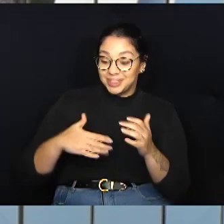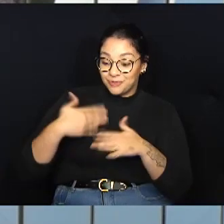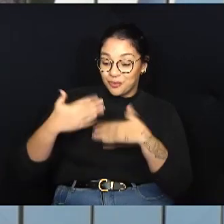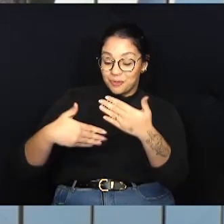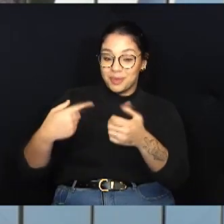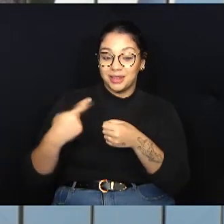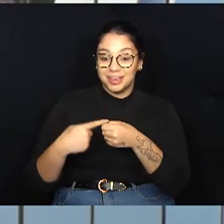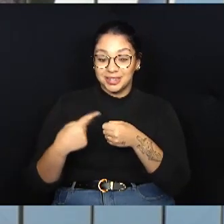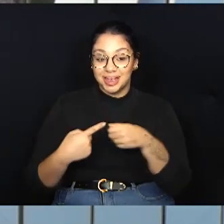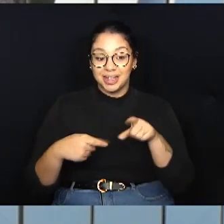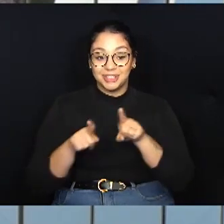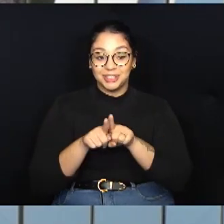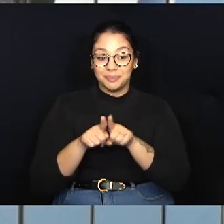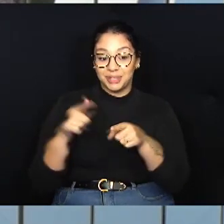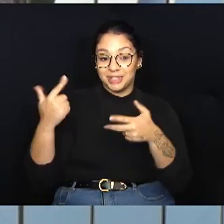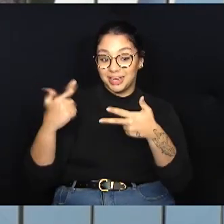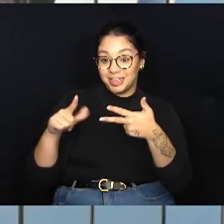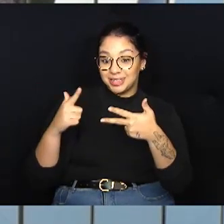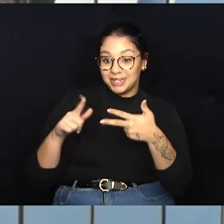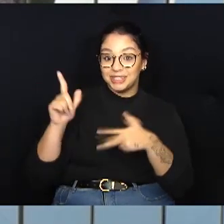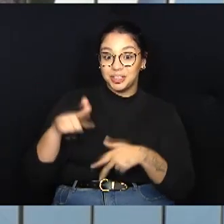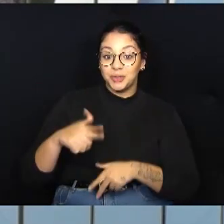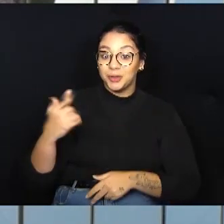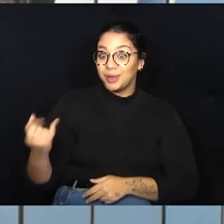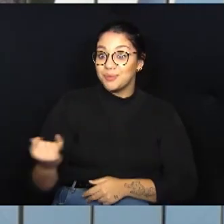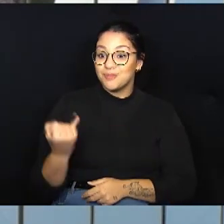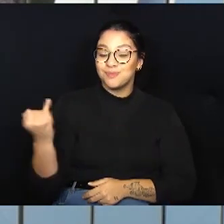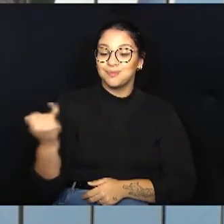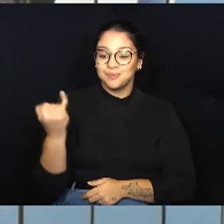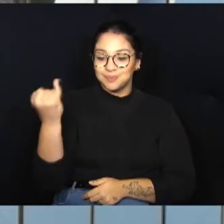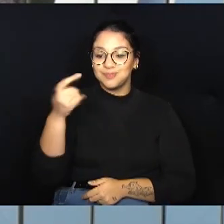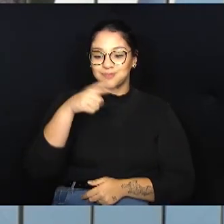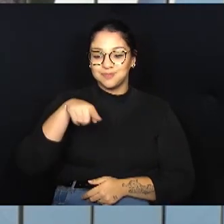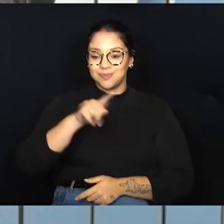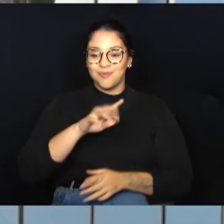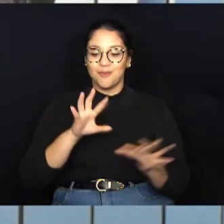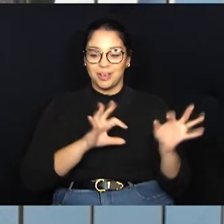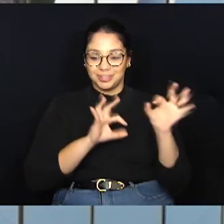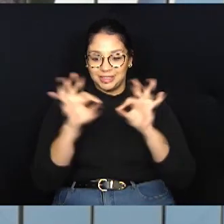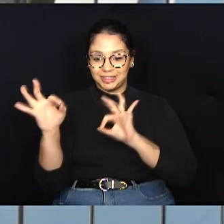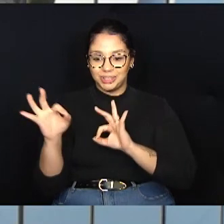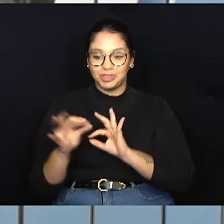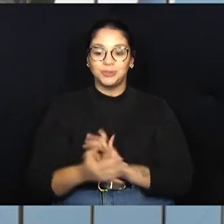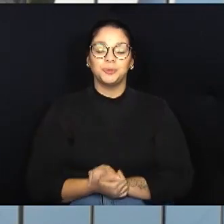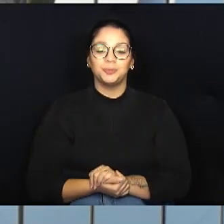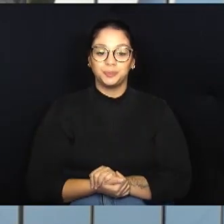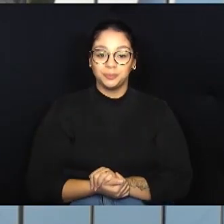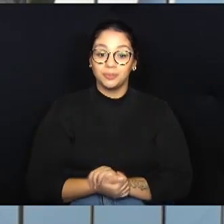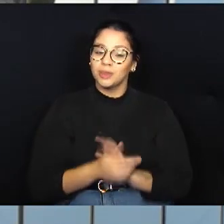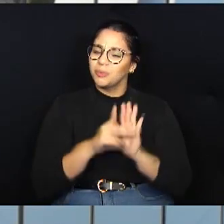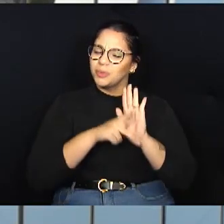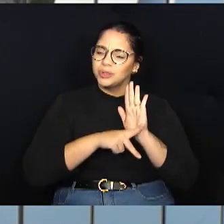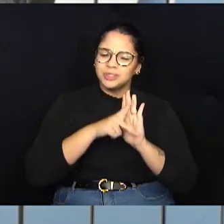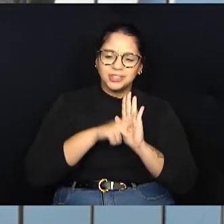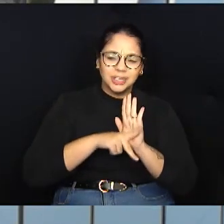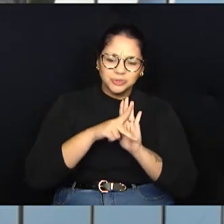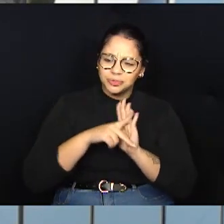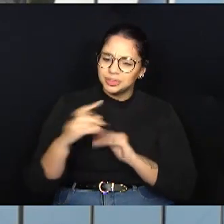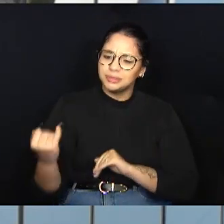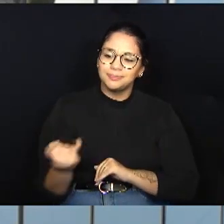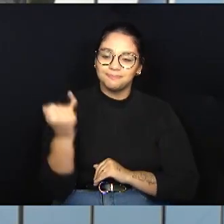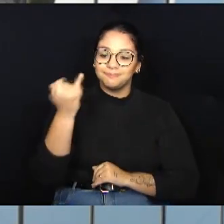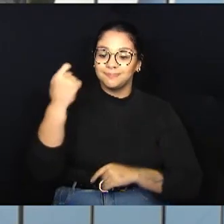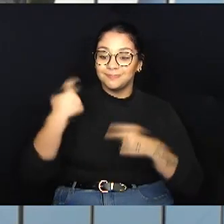uma legislação tão relevante, tão importante para você que está nos acompanhando. E projetos importantes são debatidos